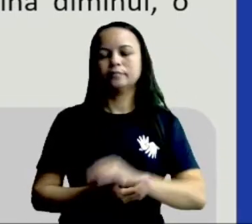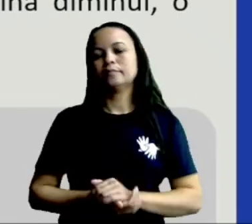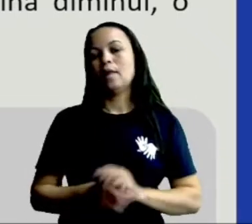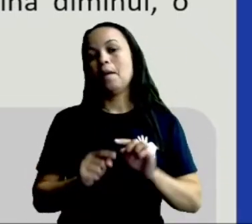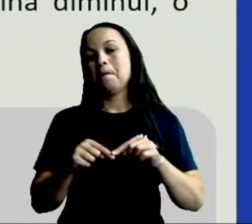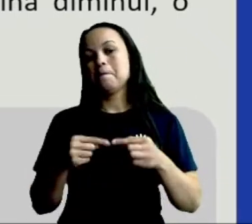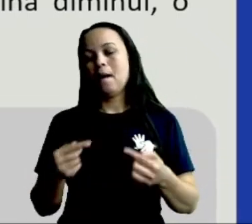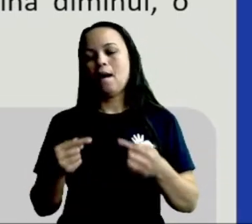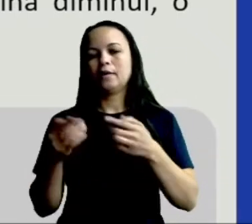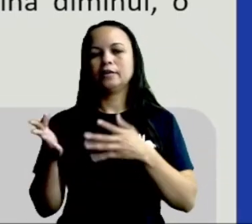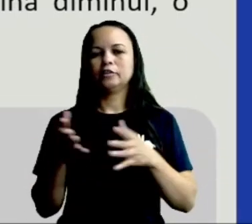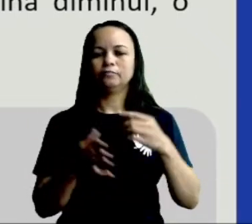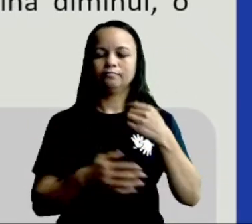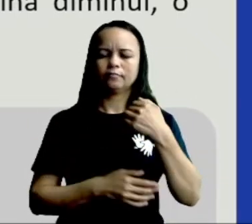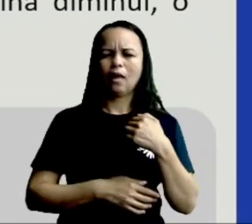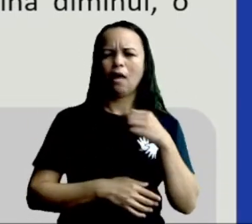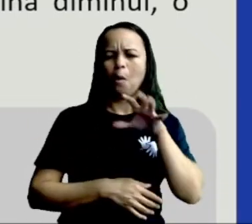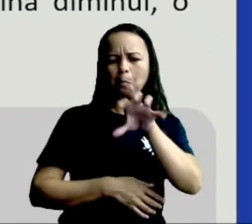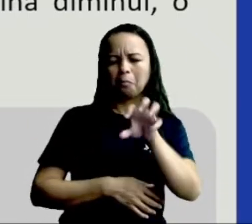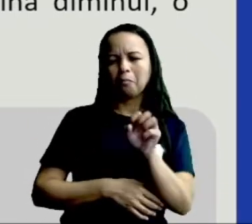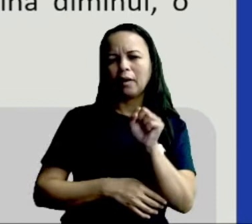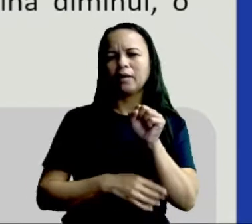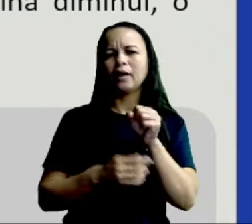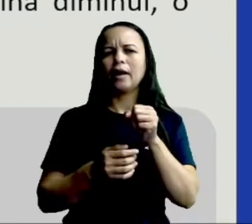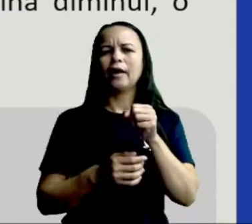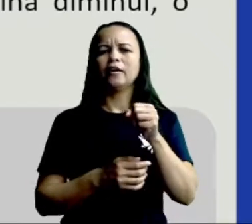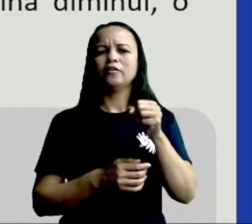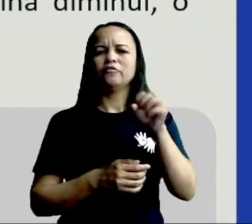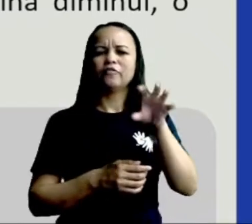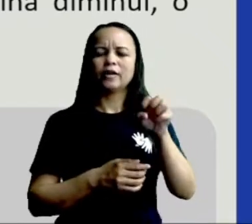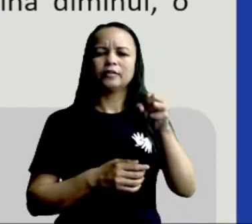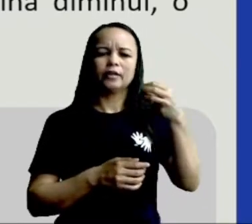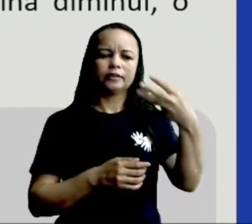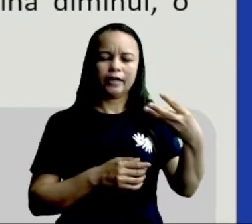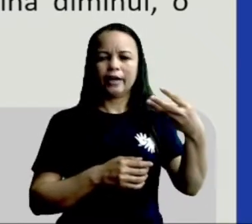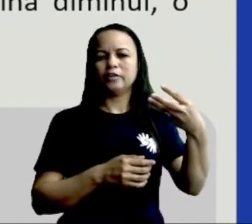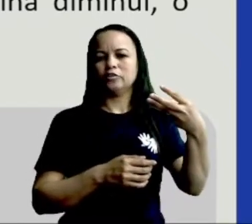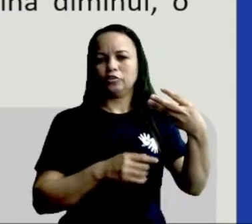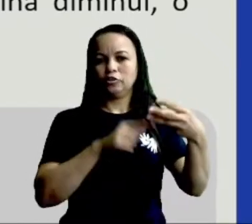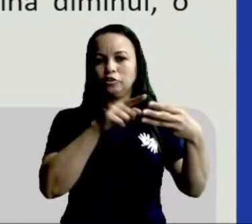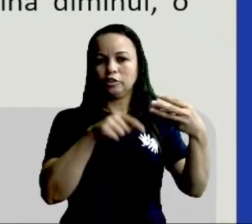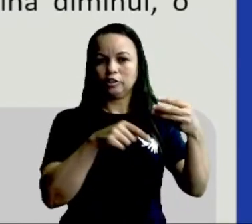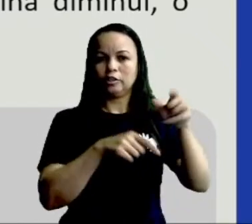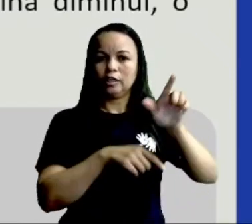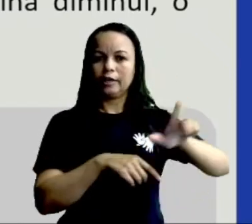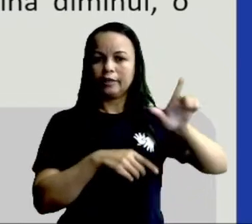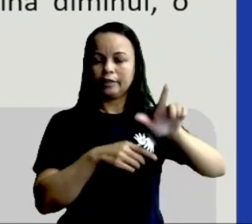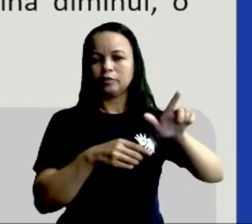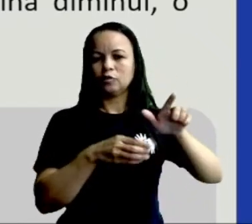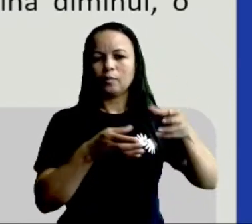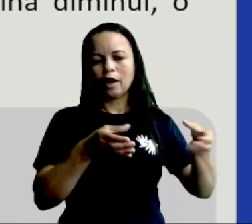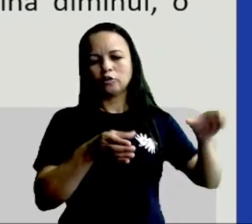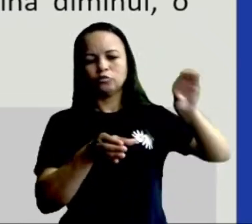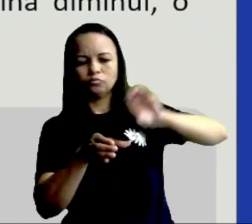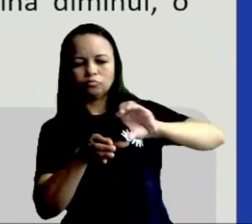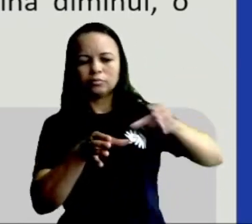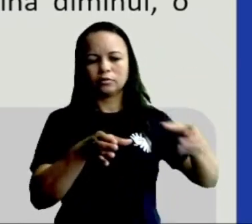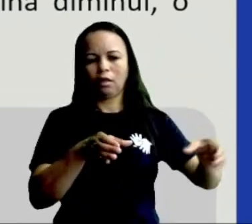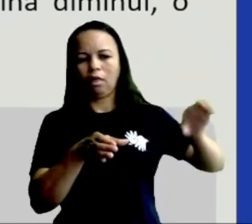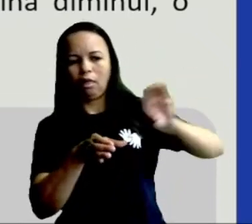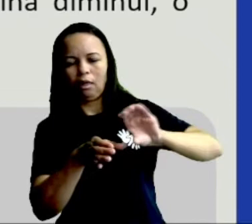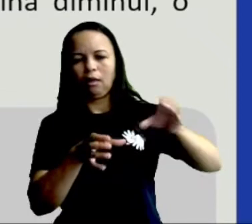Mas eu peguei vasilhas de 3 litros para encher o mesmo tanque.